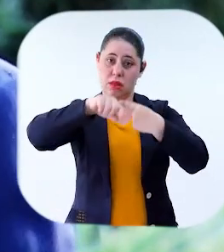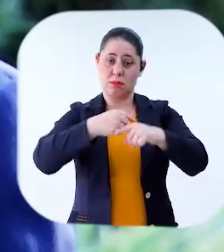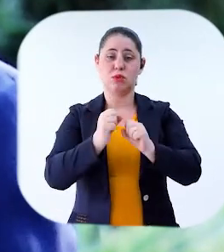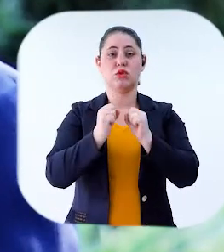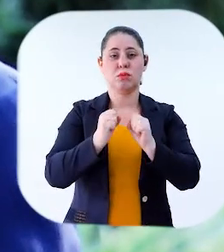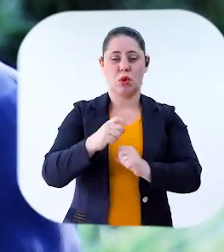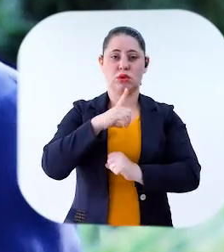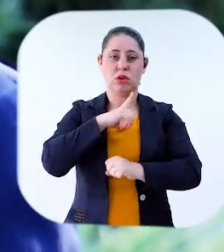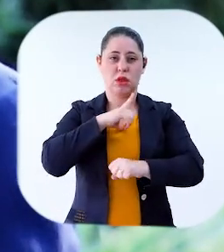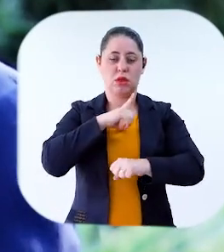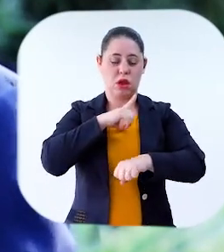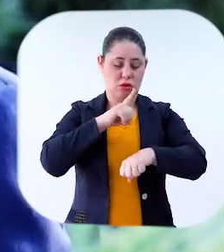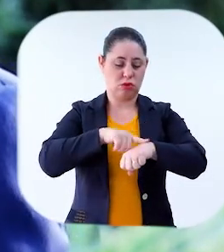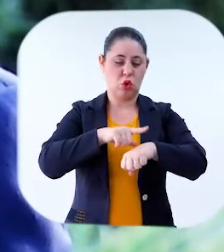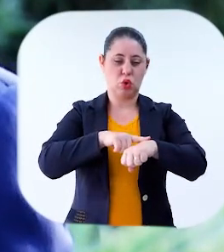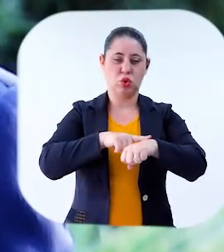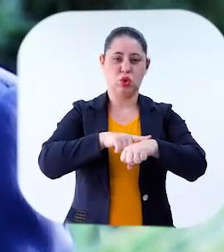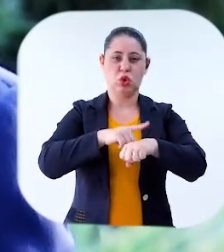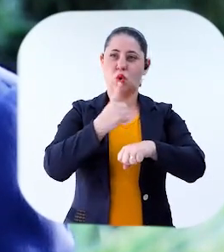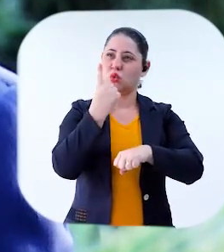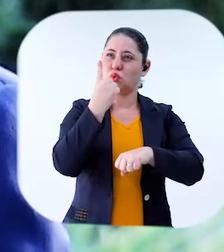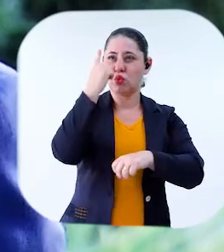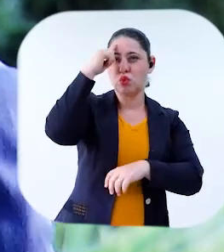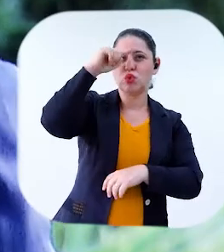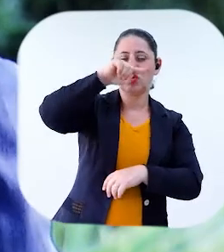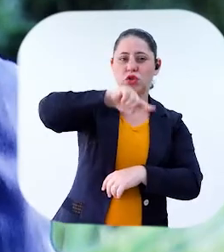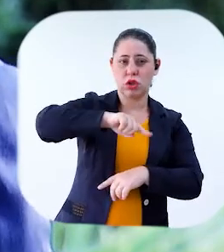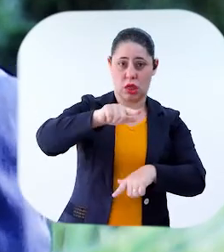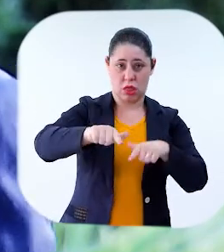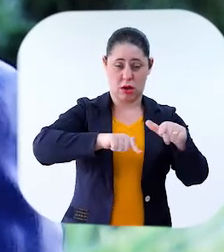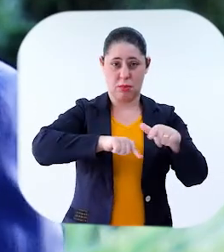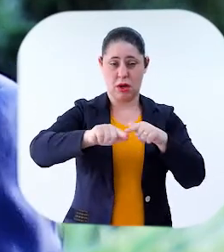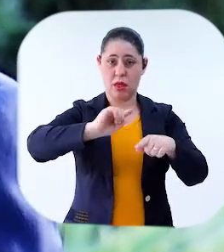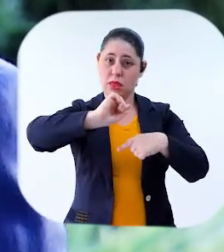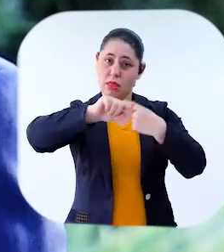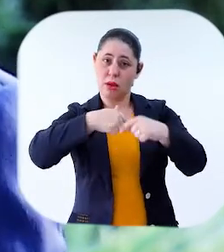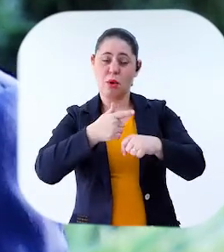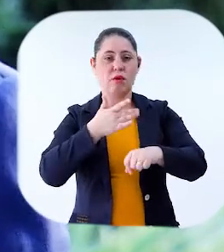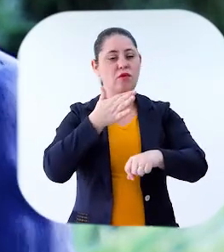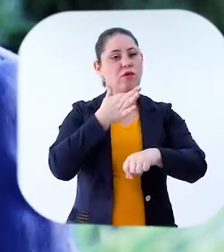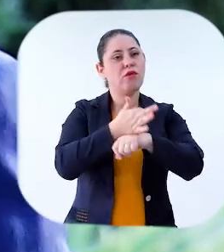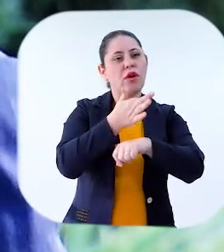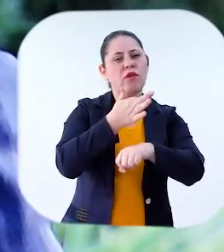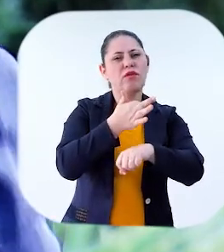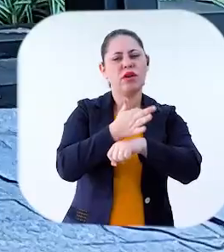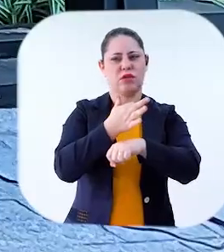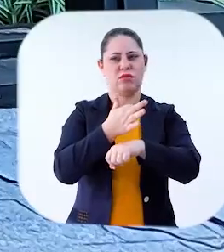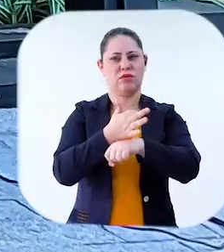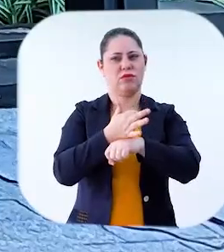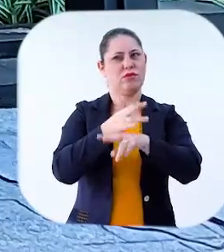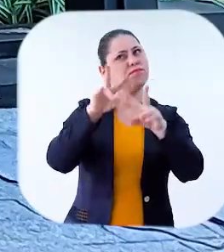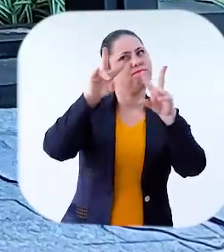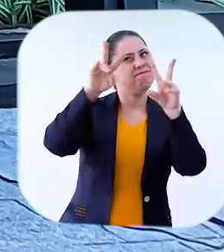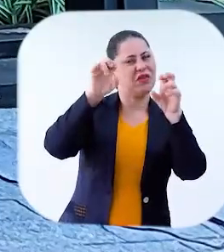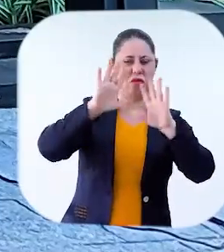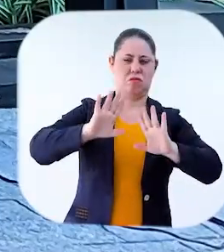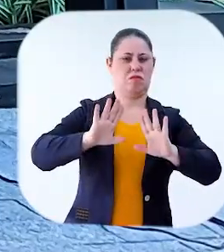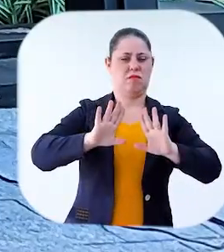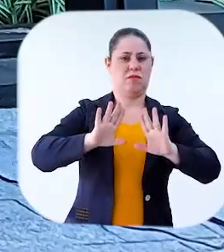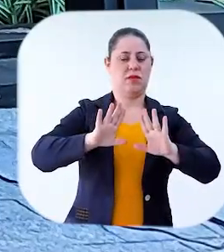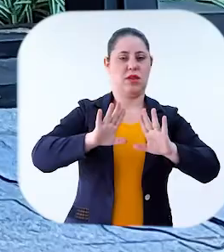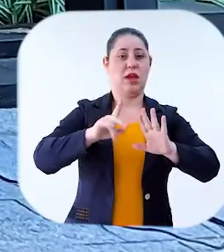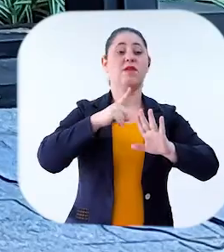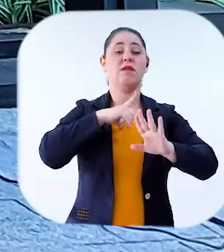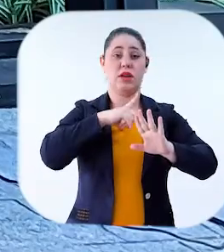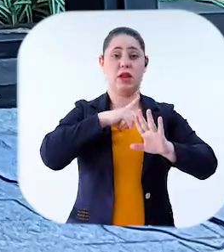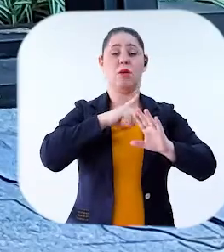pode gozar aquele tempo em dobro, né? Então, um dia ele pode depois faltar ao serviço, entre aspas,